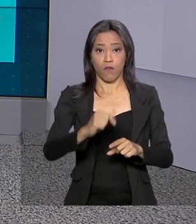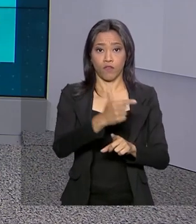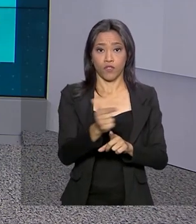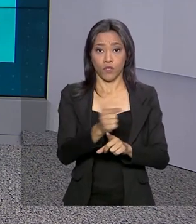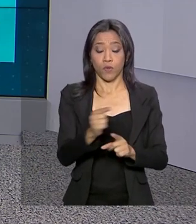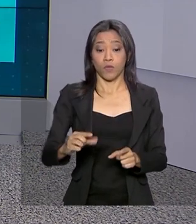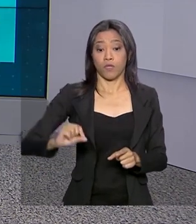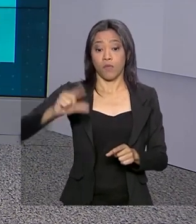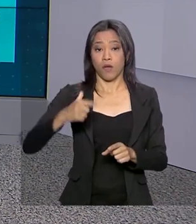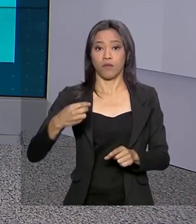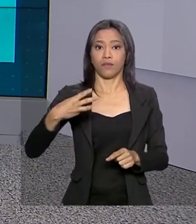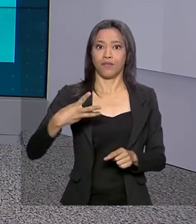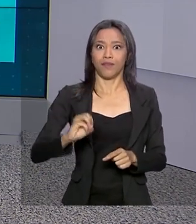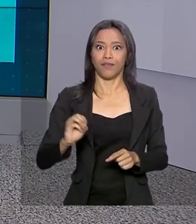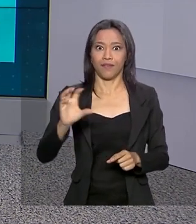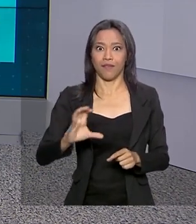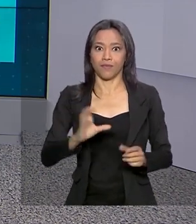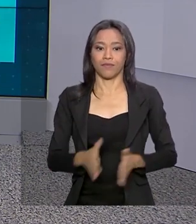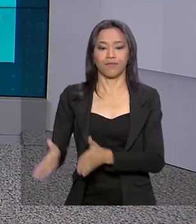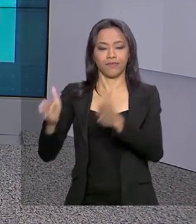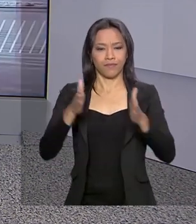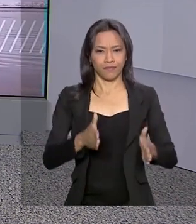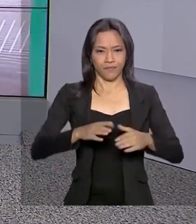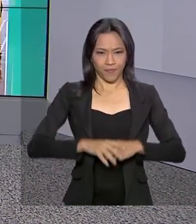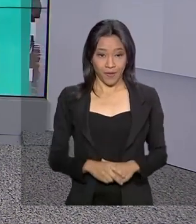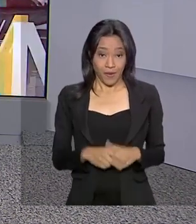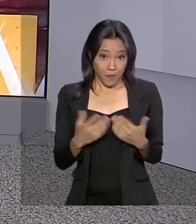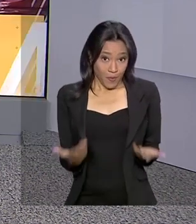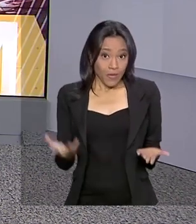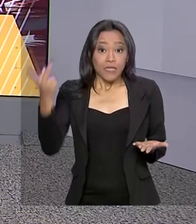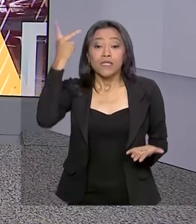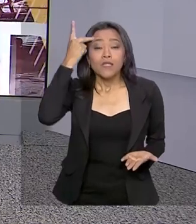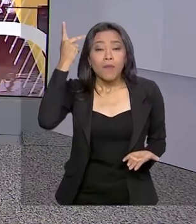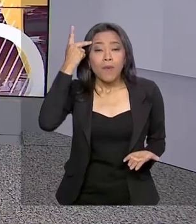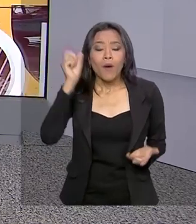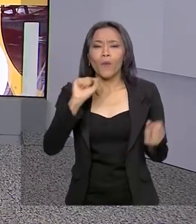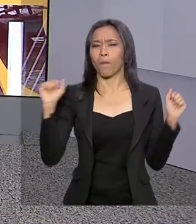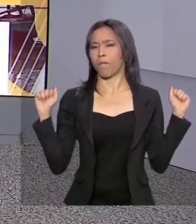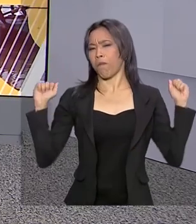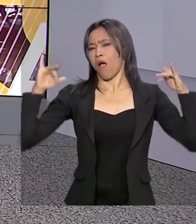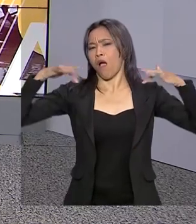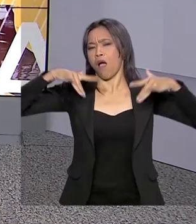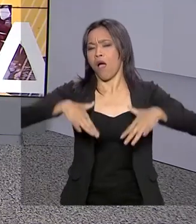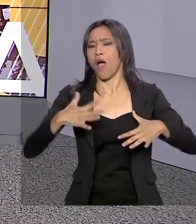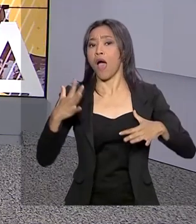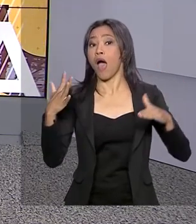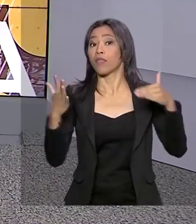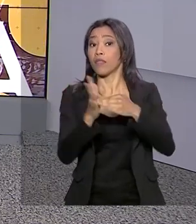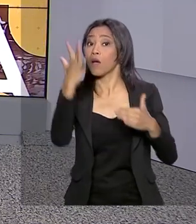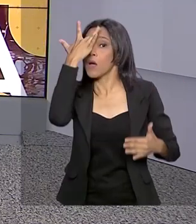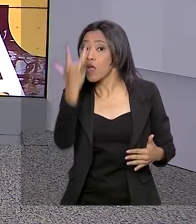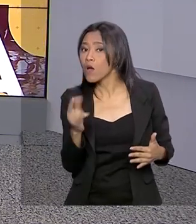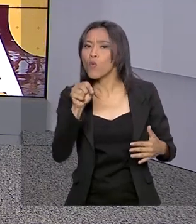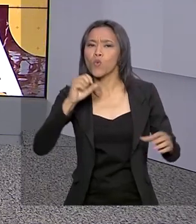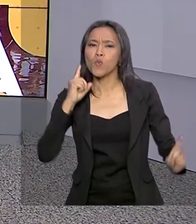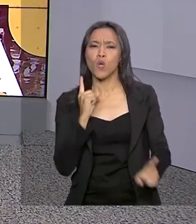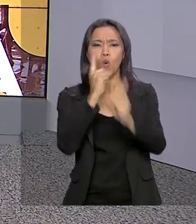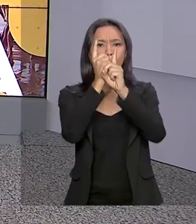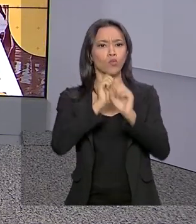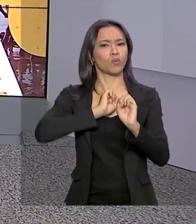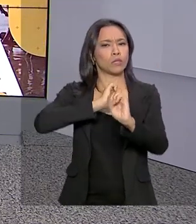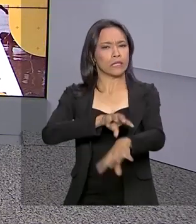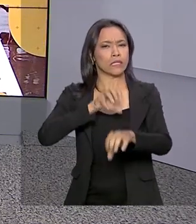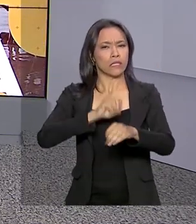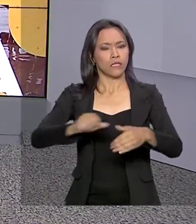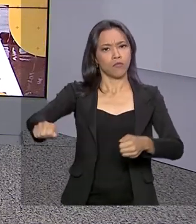de 30 graus bom são paulo sedia até amanhã o maior evento de educação da américa